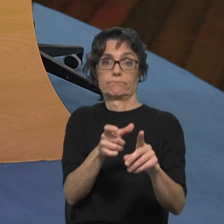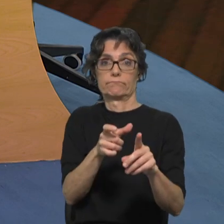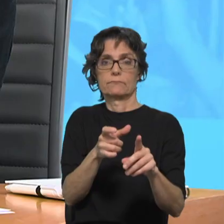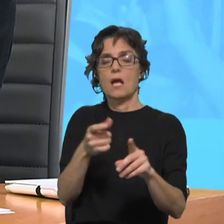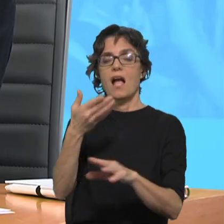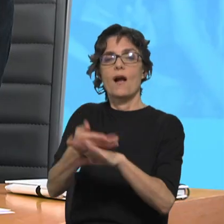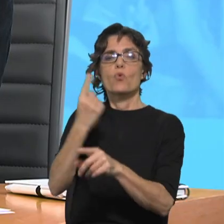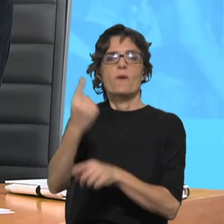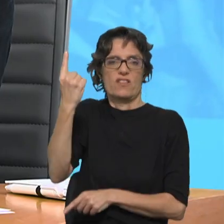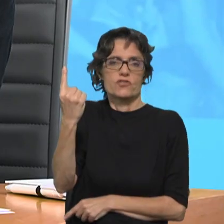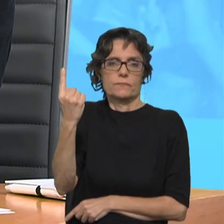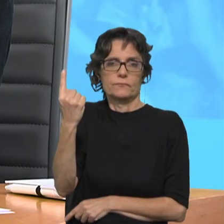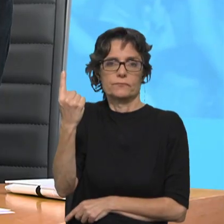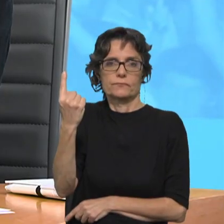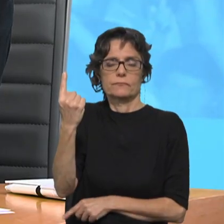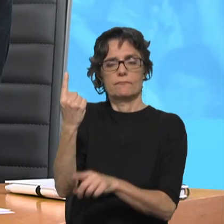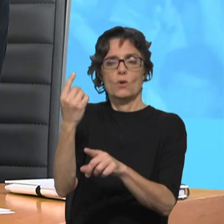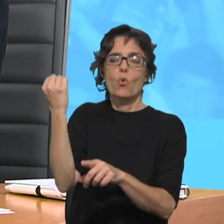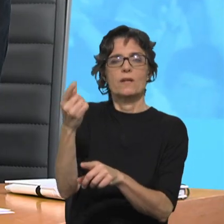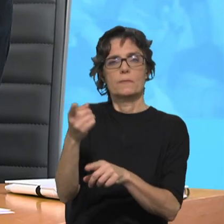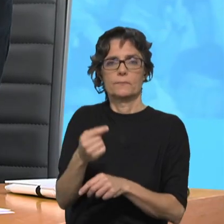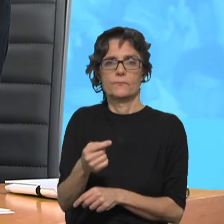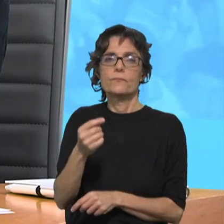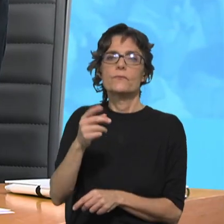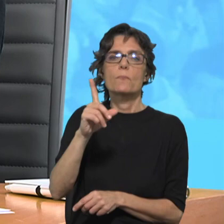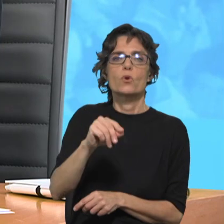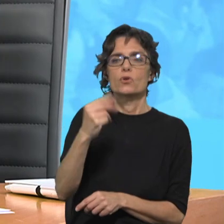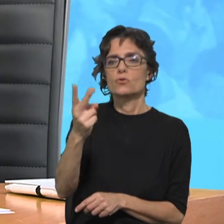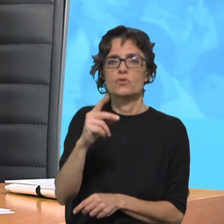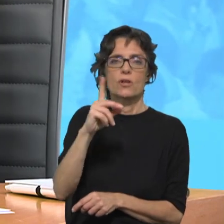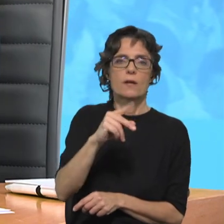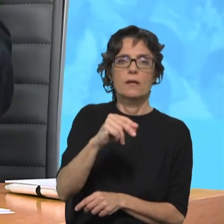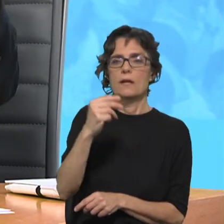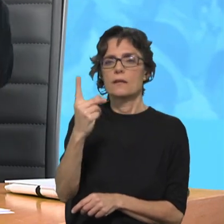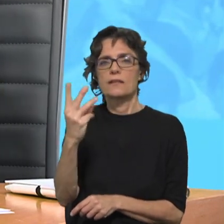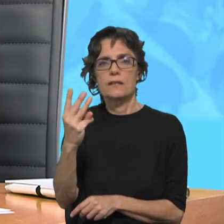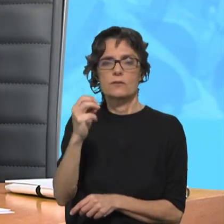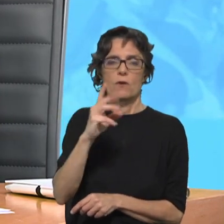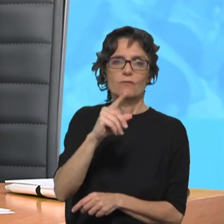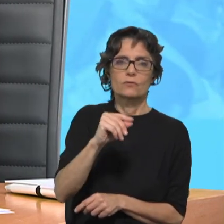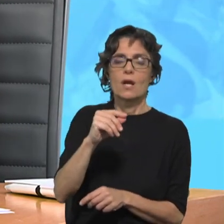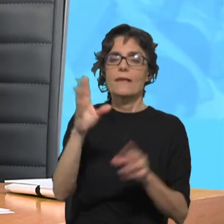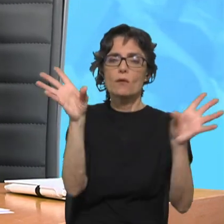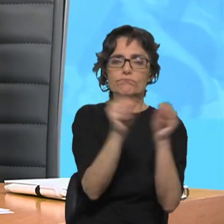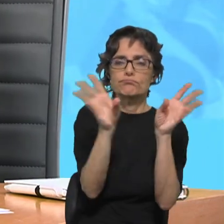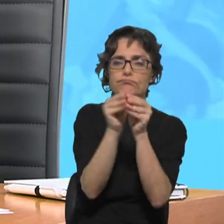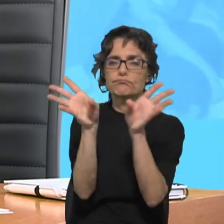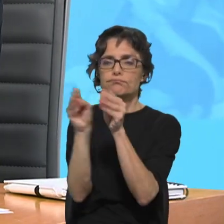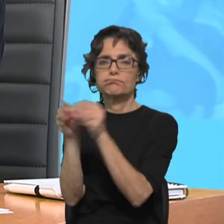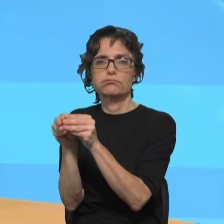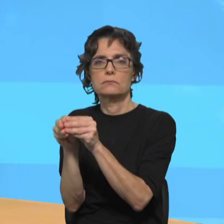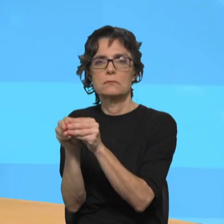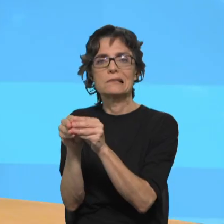criança. Tinha o crime, abusava 2, 3, 4, 5, 6 vezes, então juntavam as vezes todas que abusou da